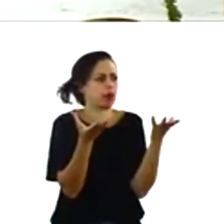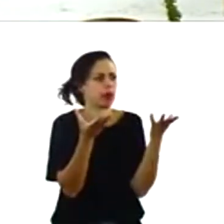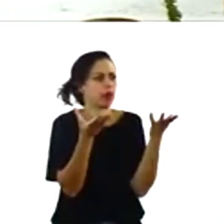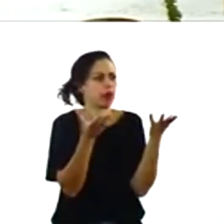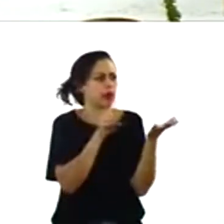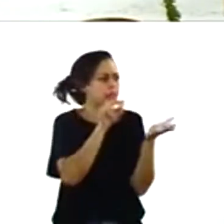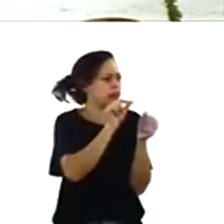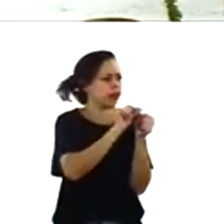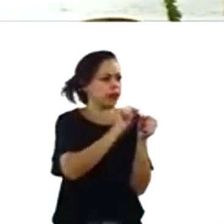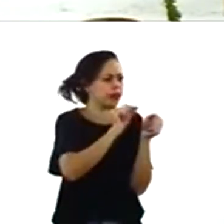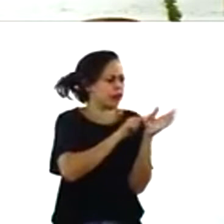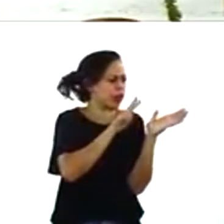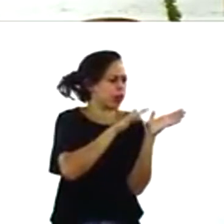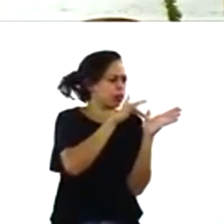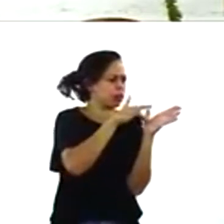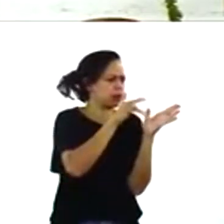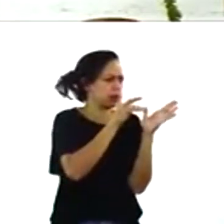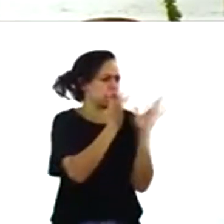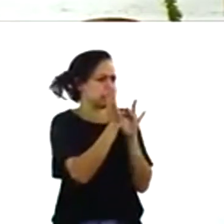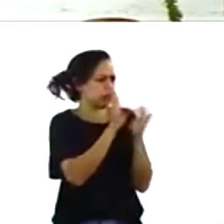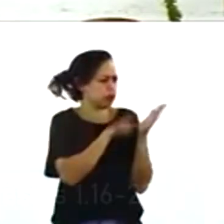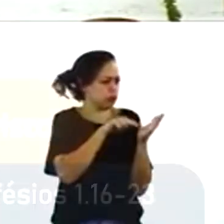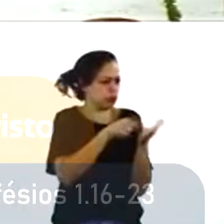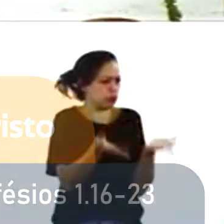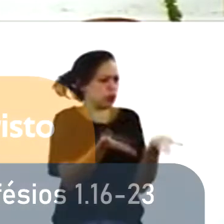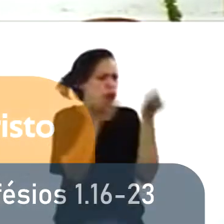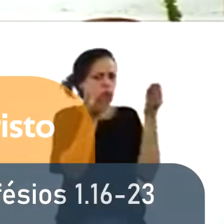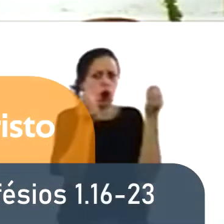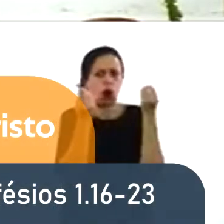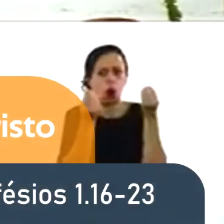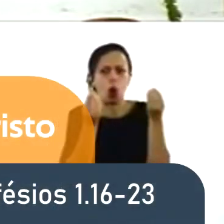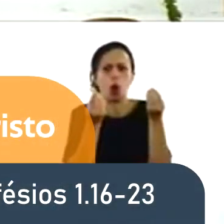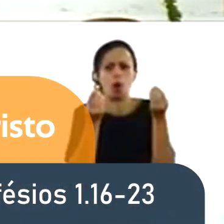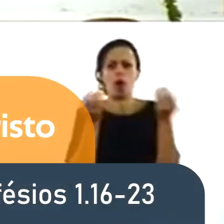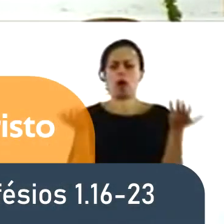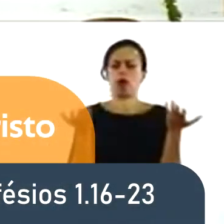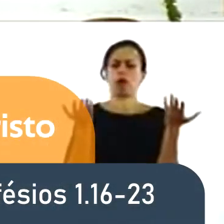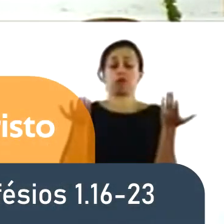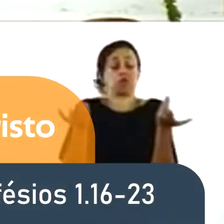seu tremendo poder, fez o quê? Diz assim, olha,